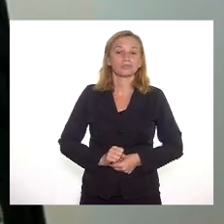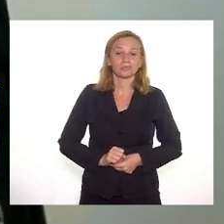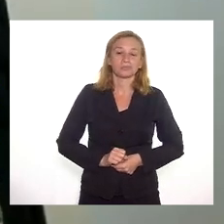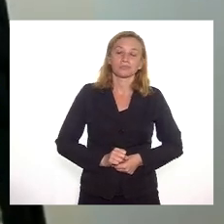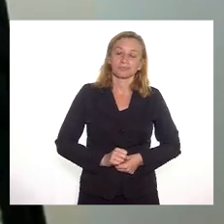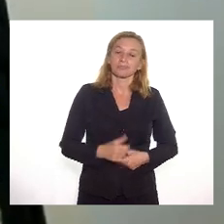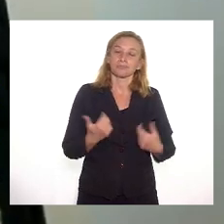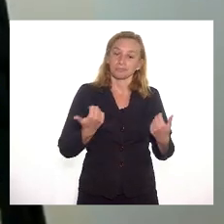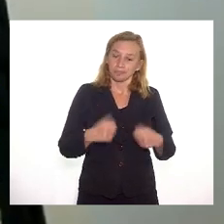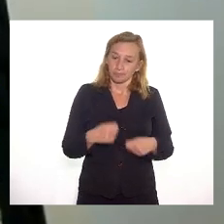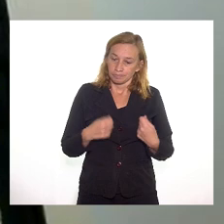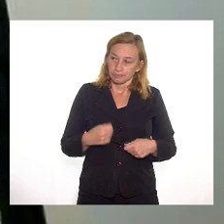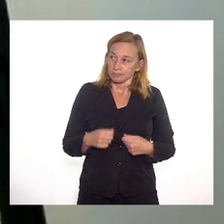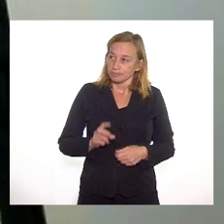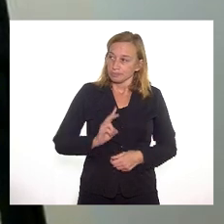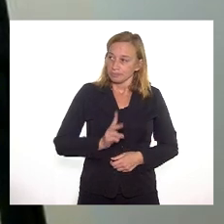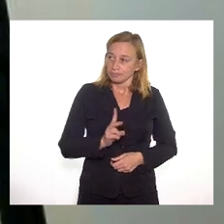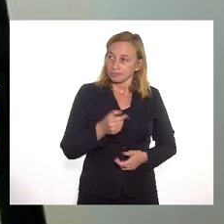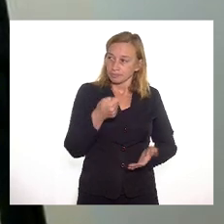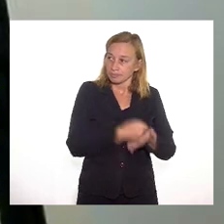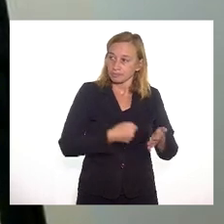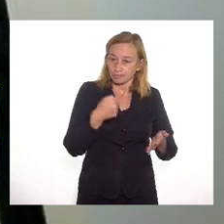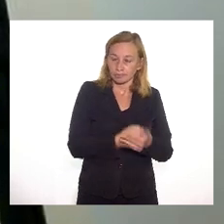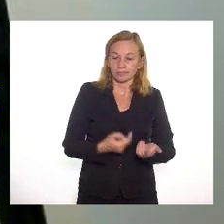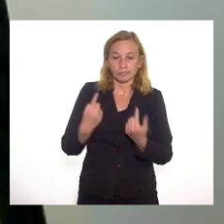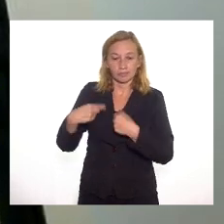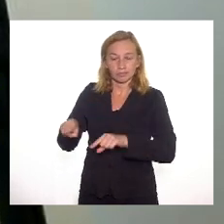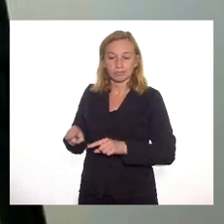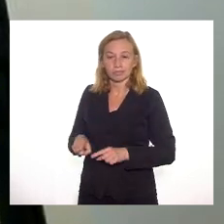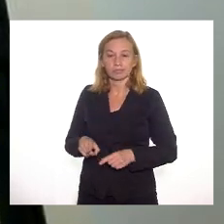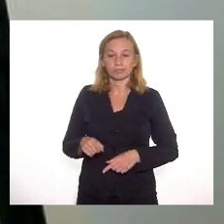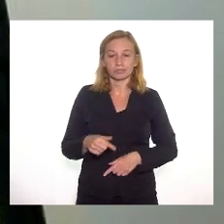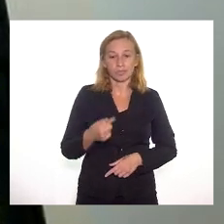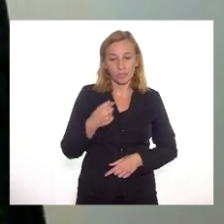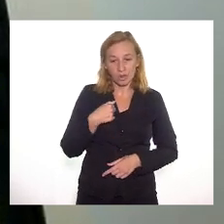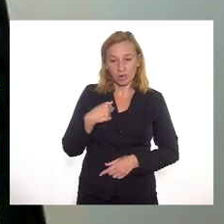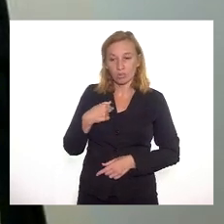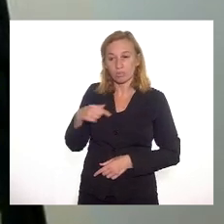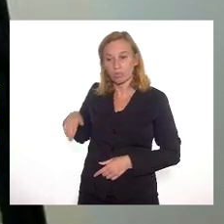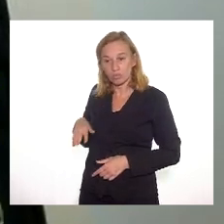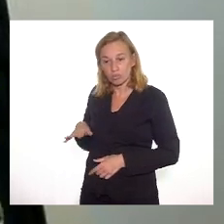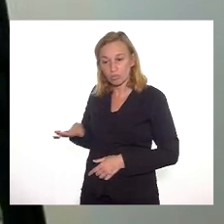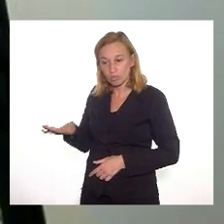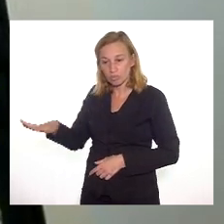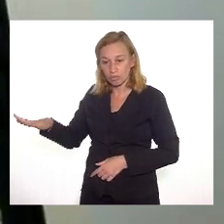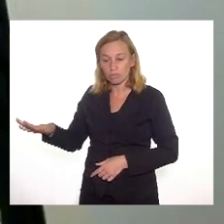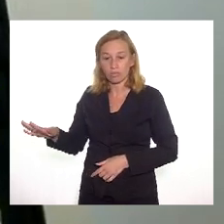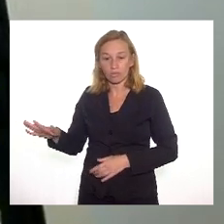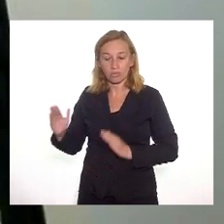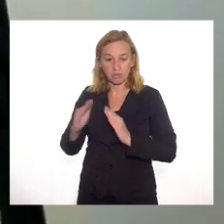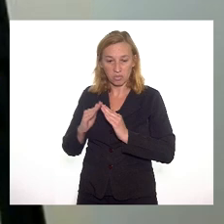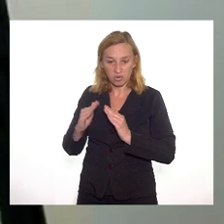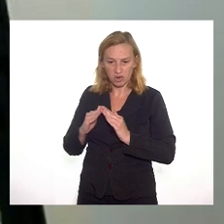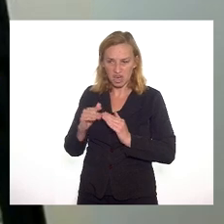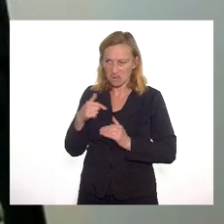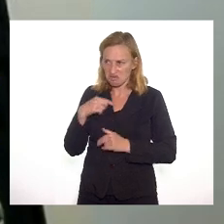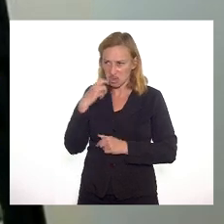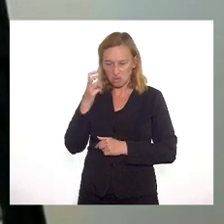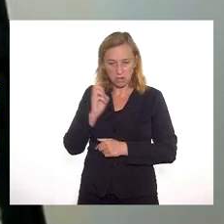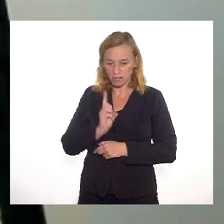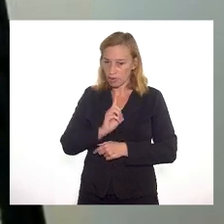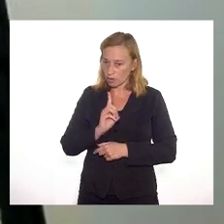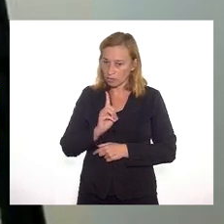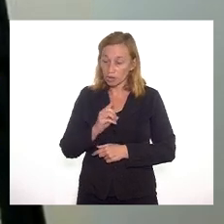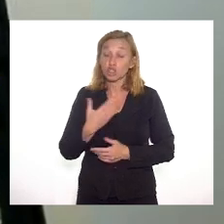e a gente precisa o tempo inteiro lutar contra isso, porque eu fui moradora de periferia, não tenho vergonha de dizer isso,